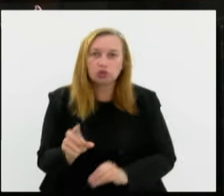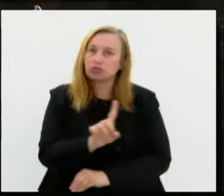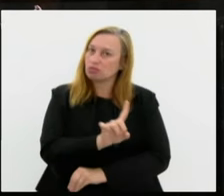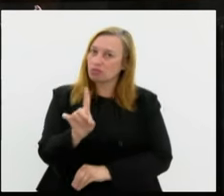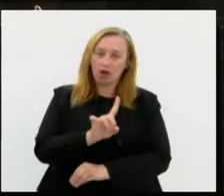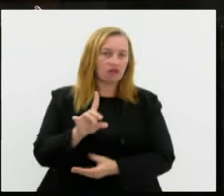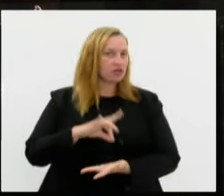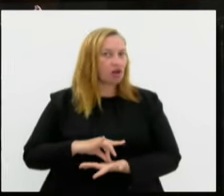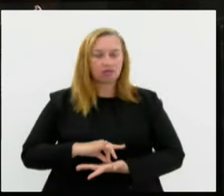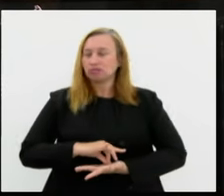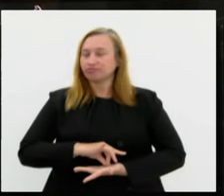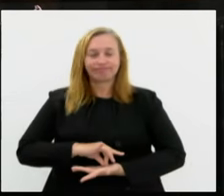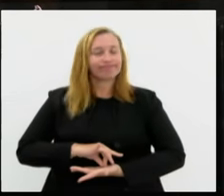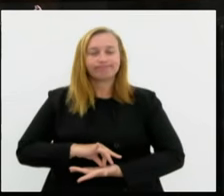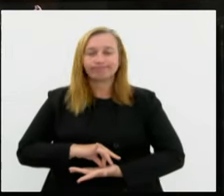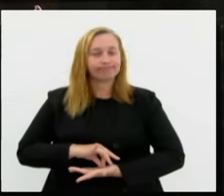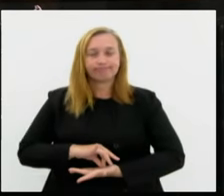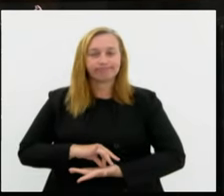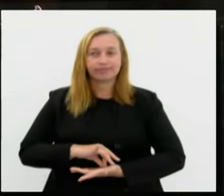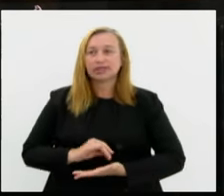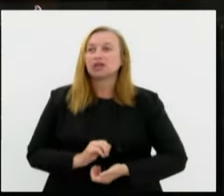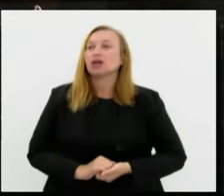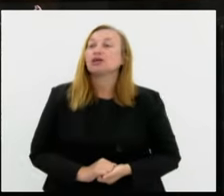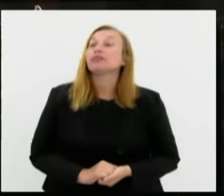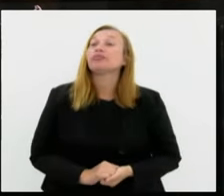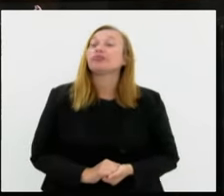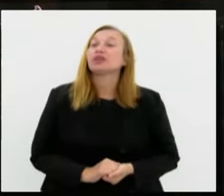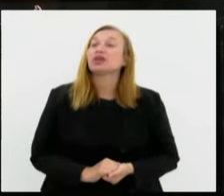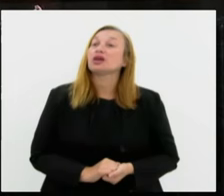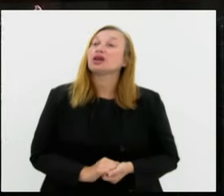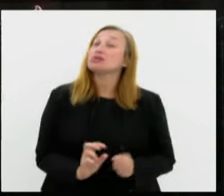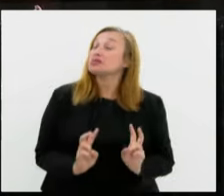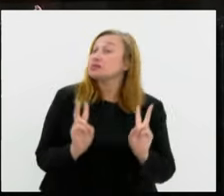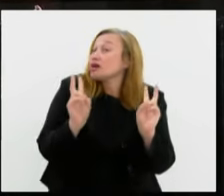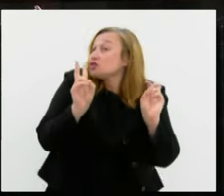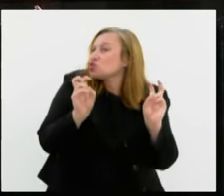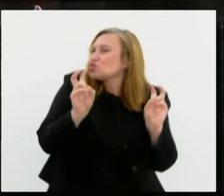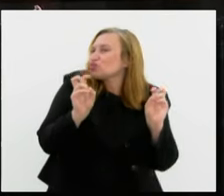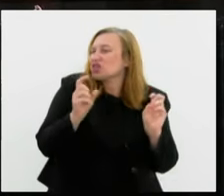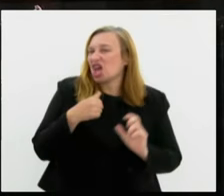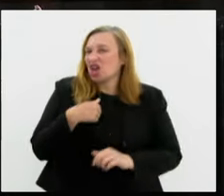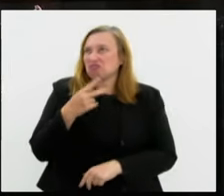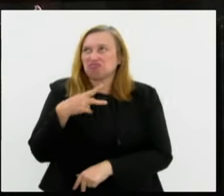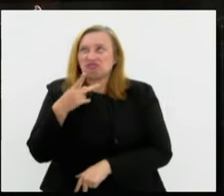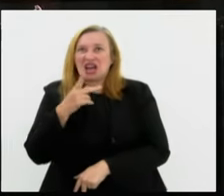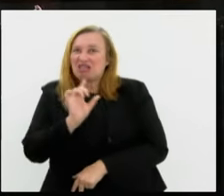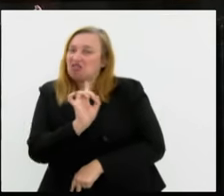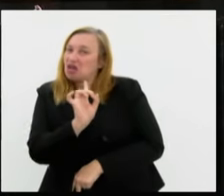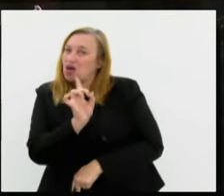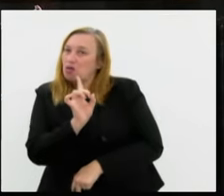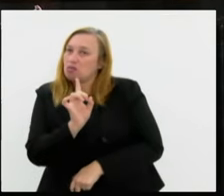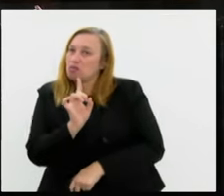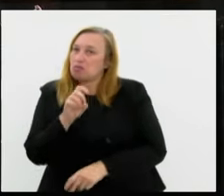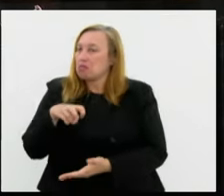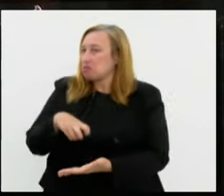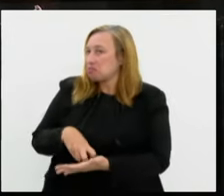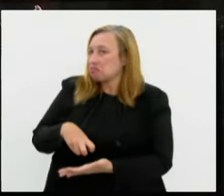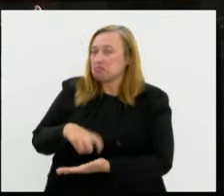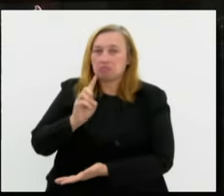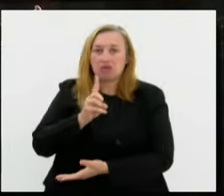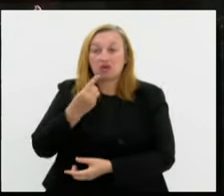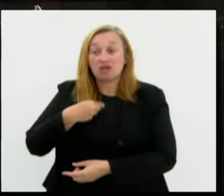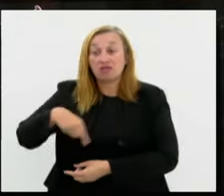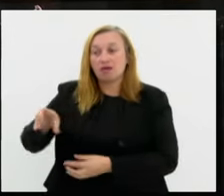verdade. Não é verdade. Esses casos, que eu não vou entrar no mérito para julgar, porque isso vai para a comissão de